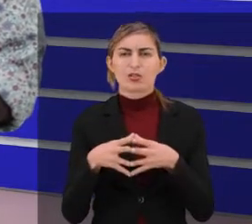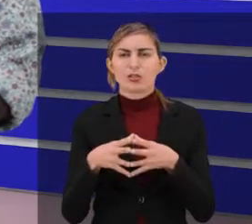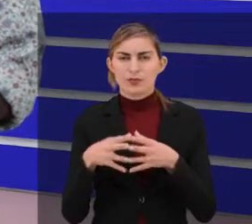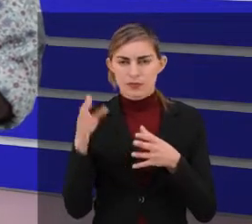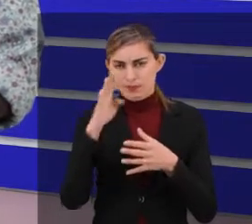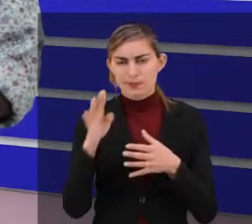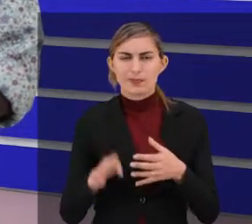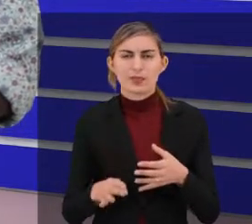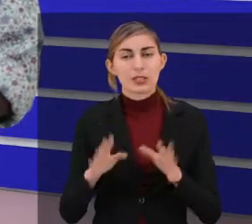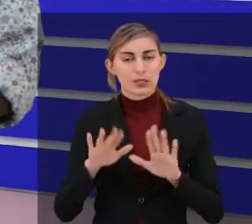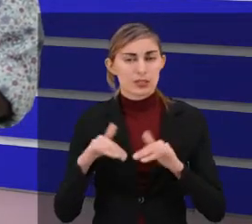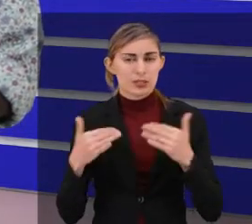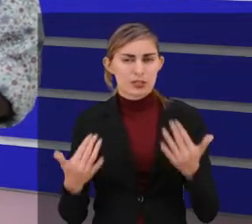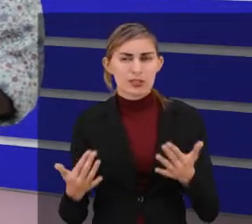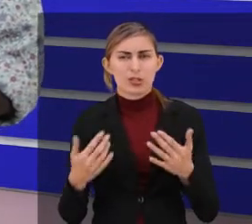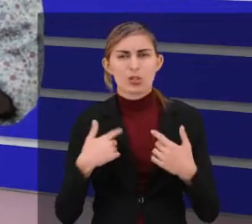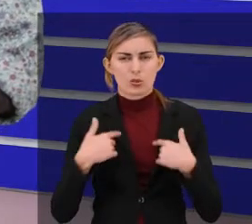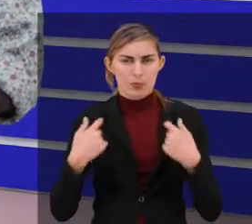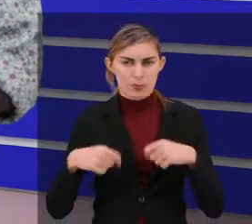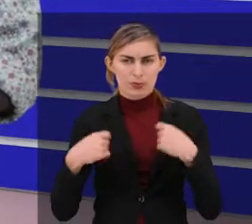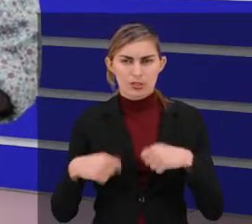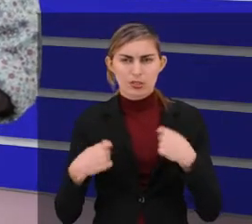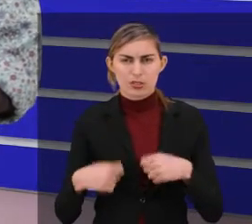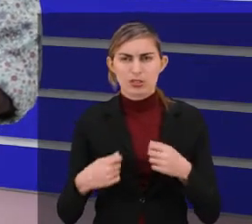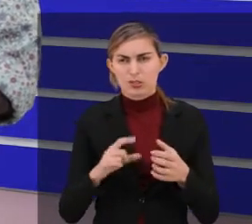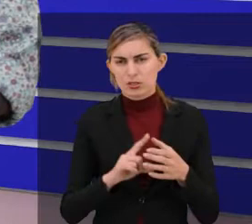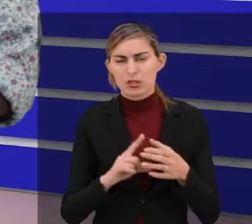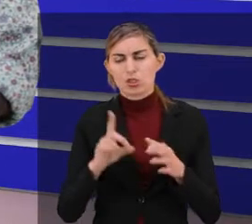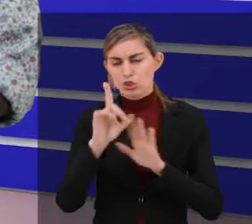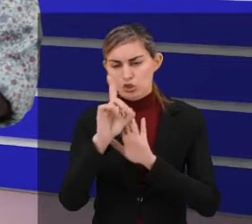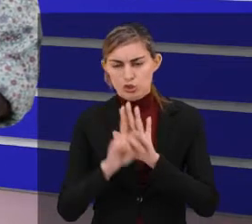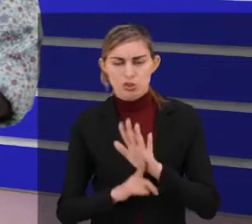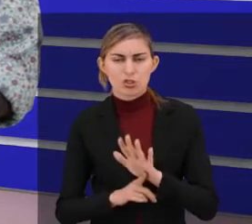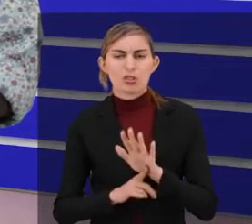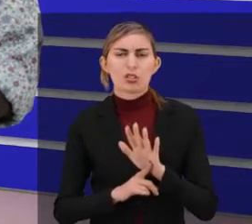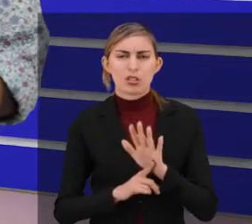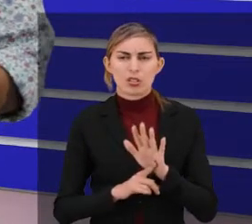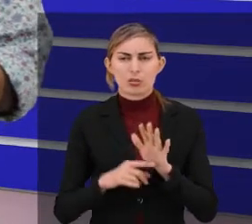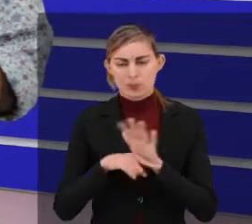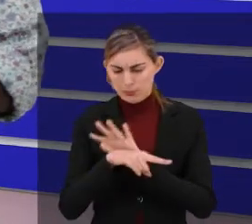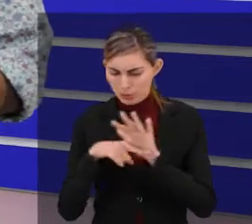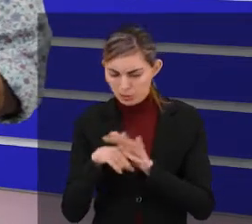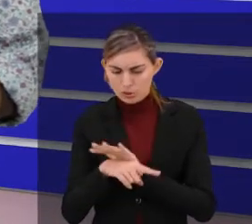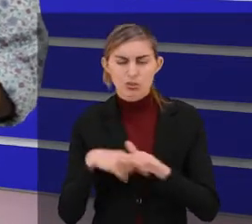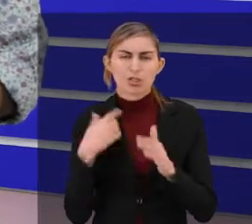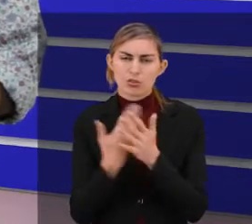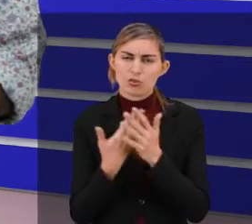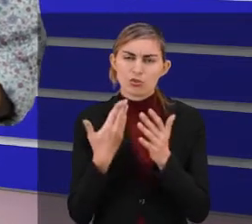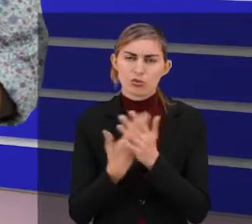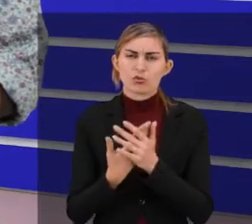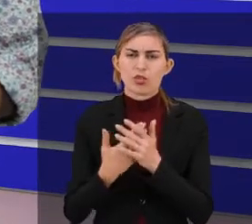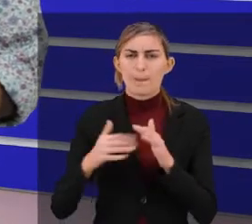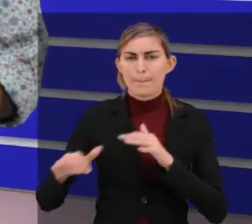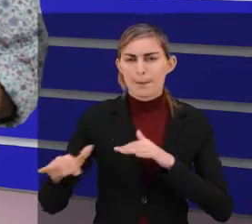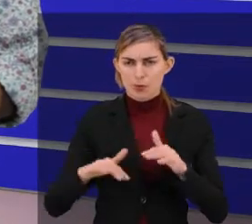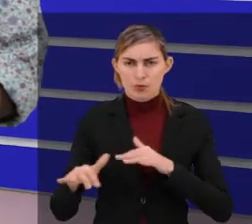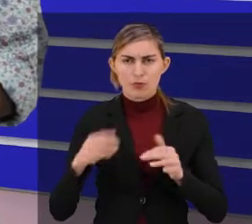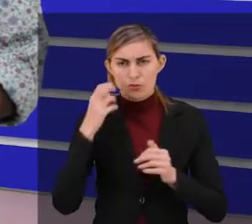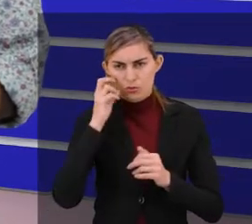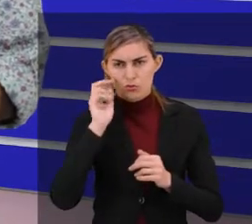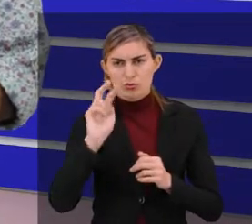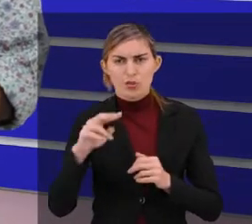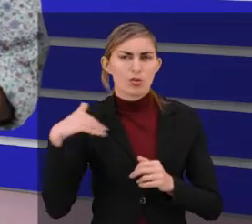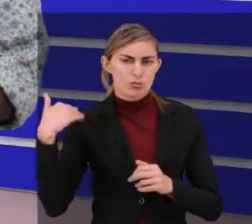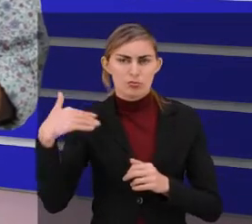retributiva, né? Então, eu precisei me deslocar um pouco do direito para pesquisar e estudar esse movimento que eu já